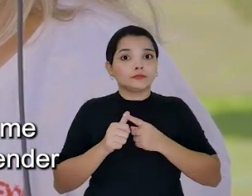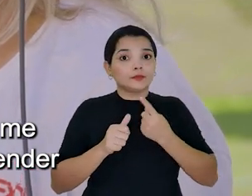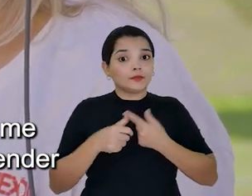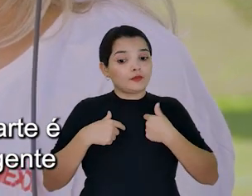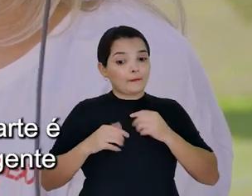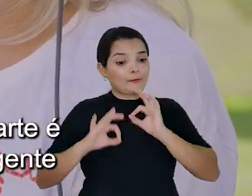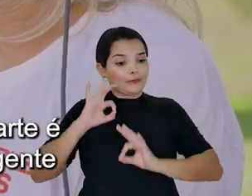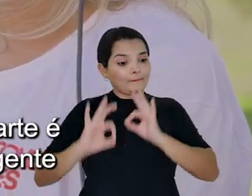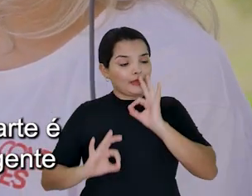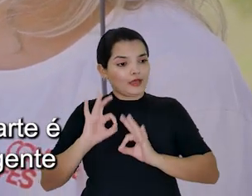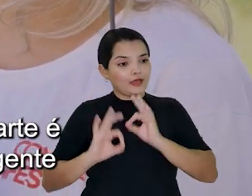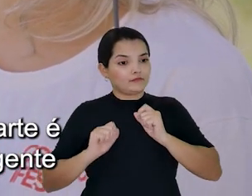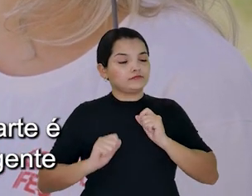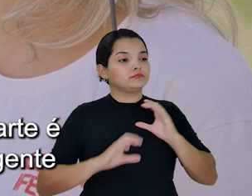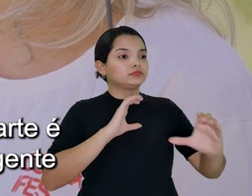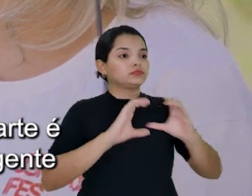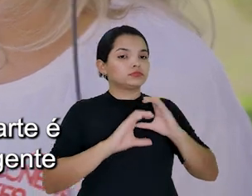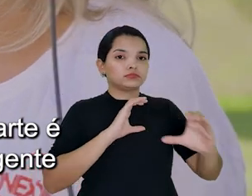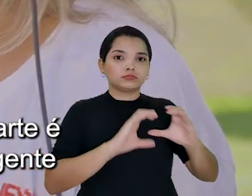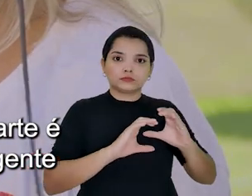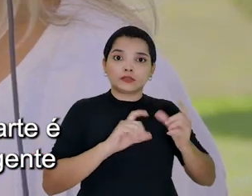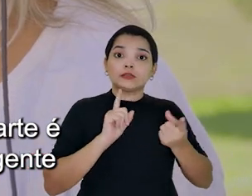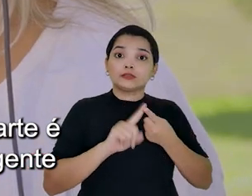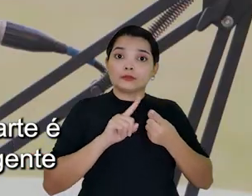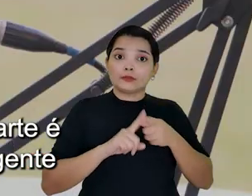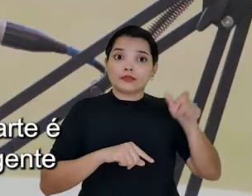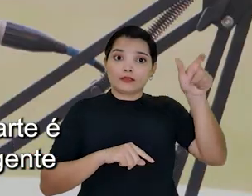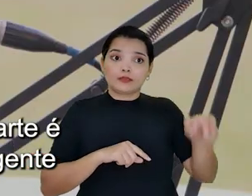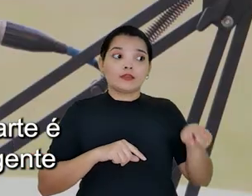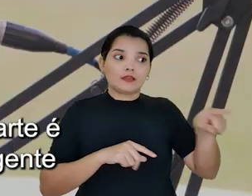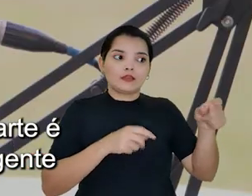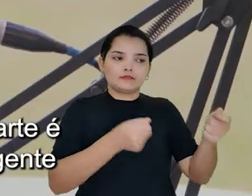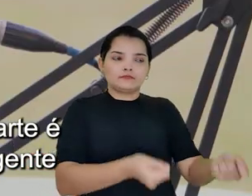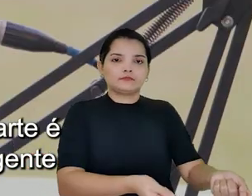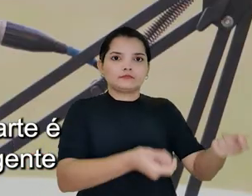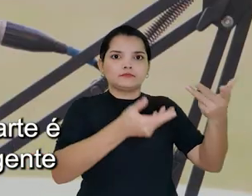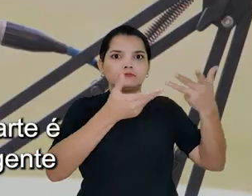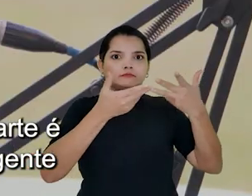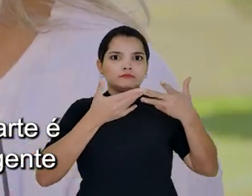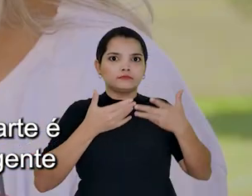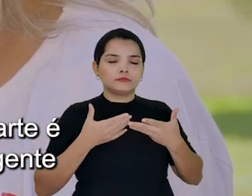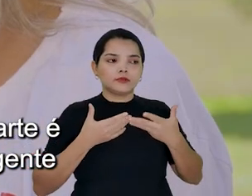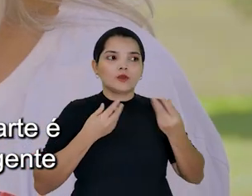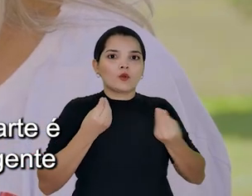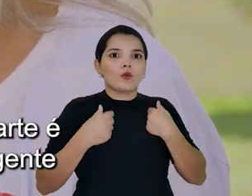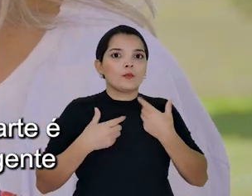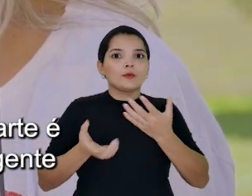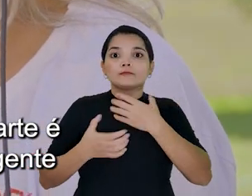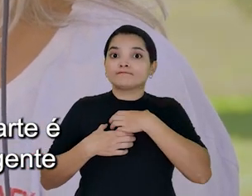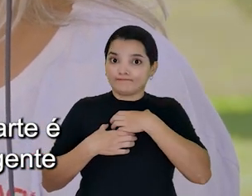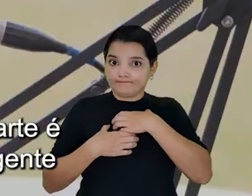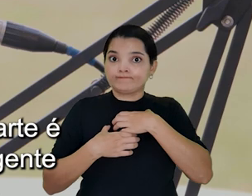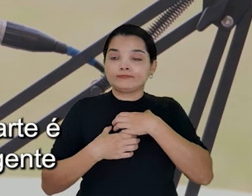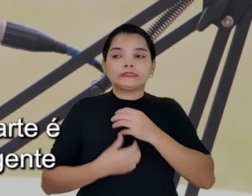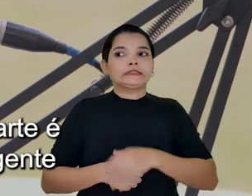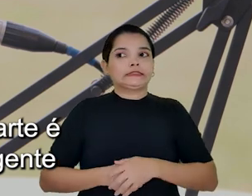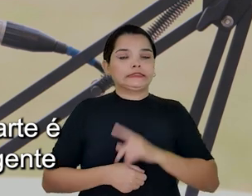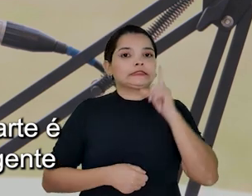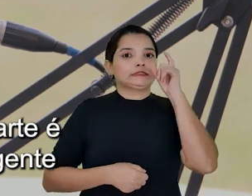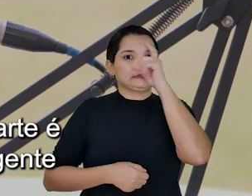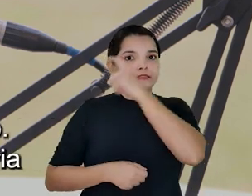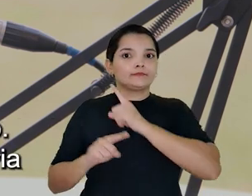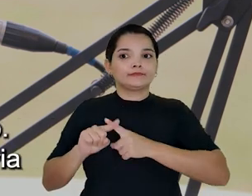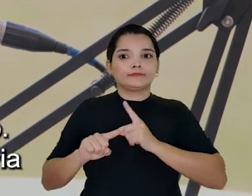também preciso entender como eu recebo o que o outro me traz Essa parte é complexa porque a gente quer ouvir